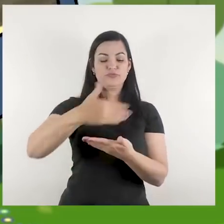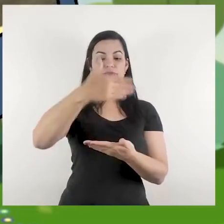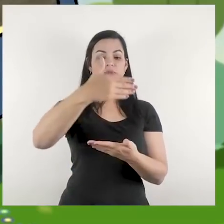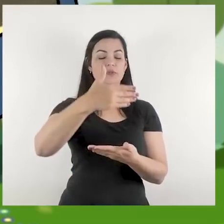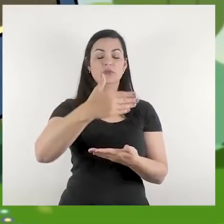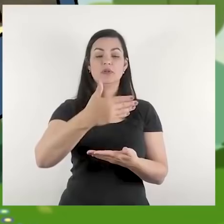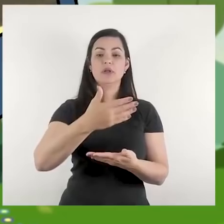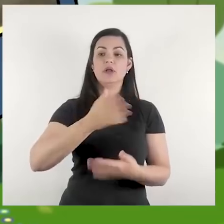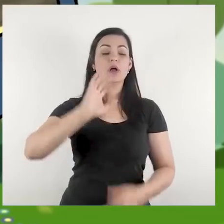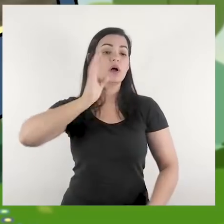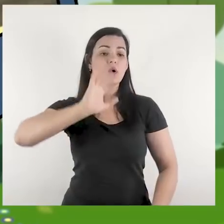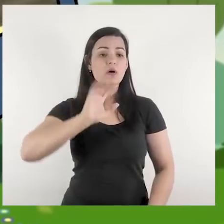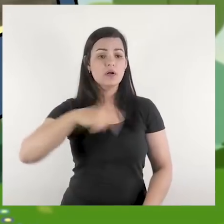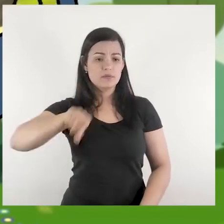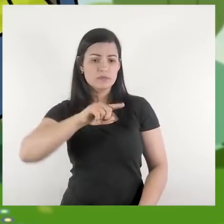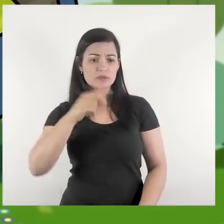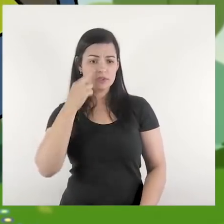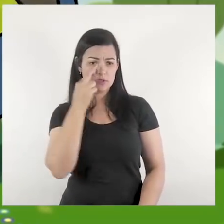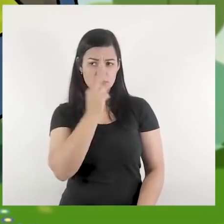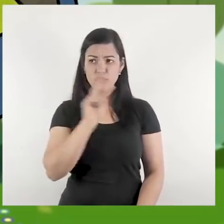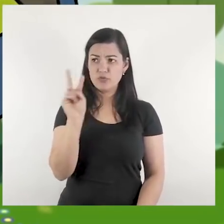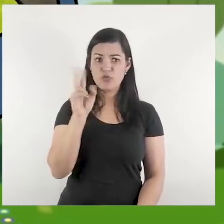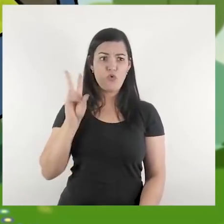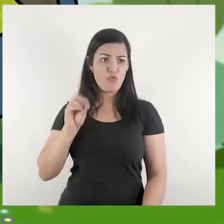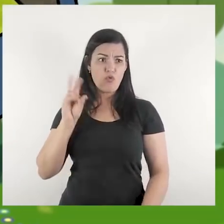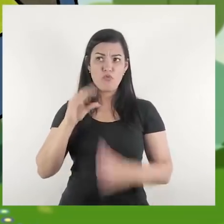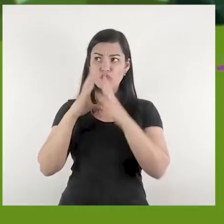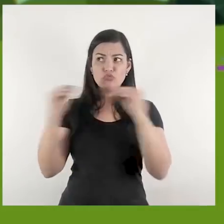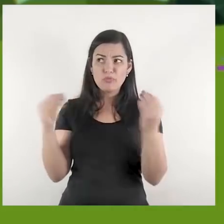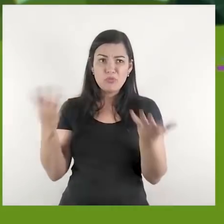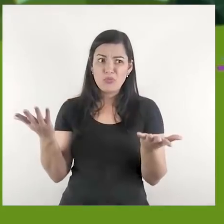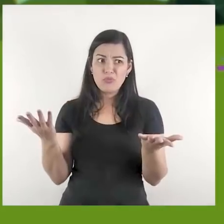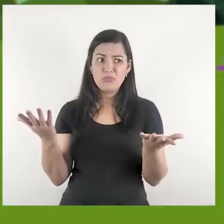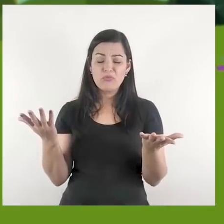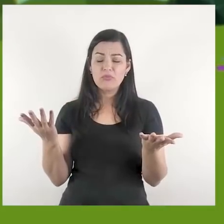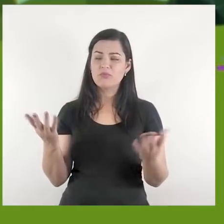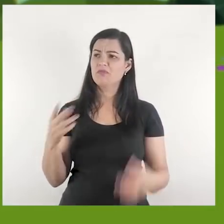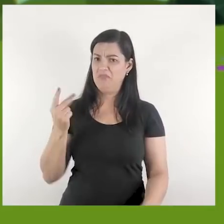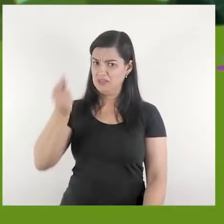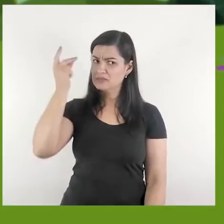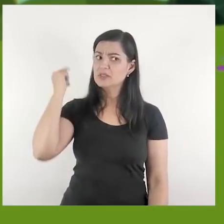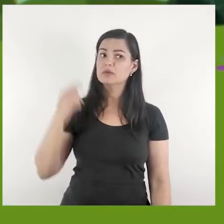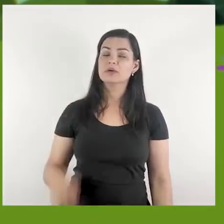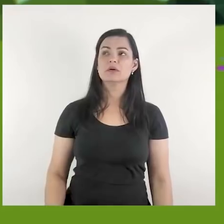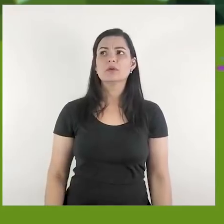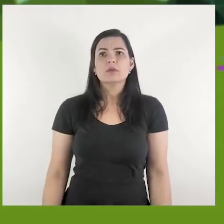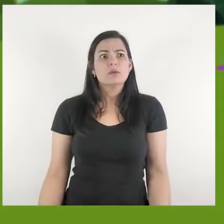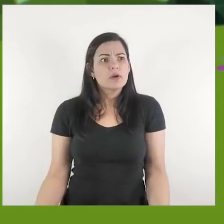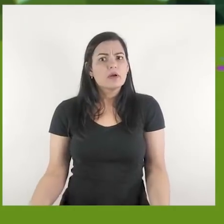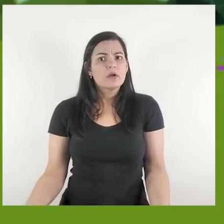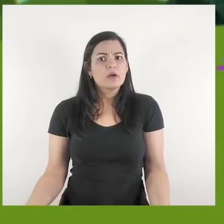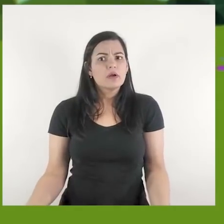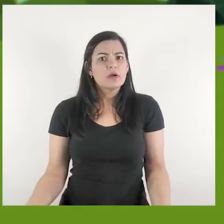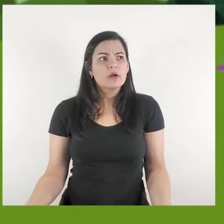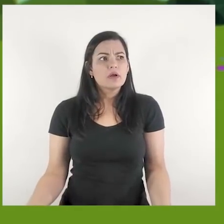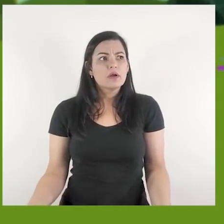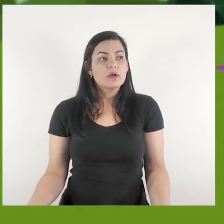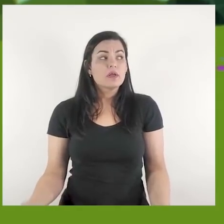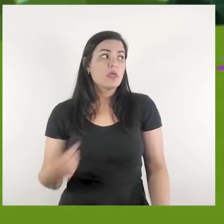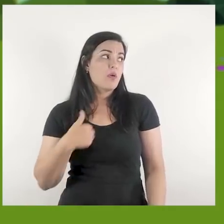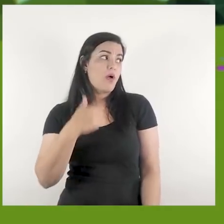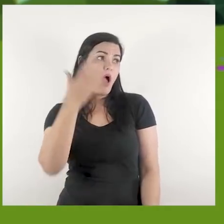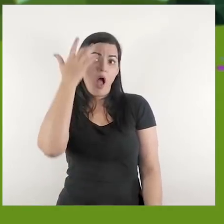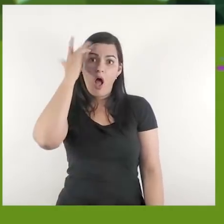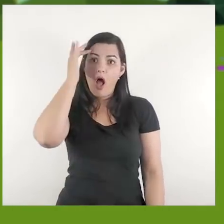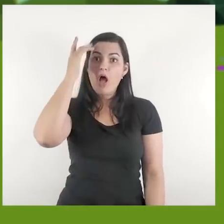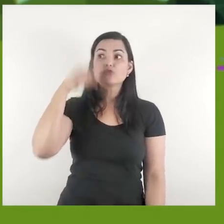Oi, pessoal. Vocês viram o vovô? É, e já faz tempo que ele sumiu. Puxa, pessoal, acho que já sei qual